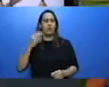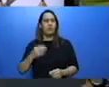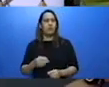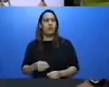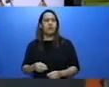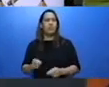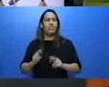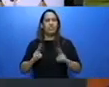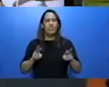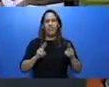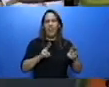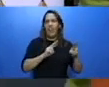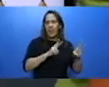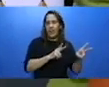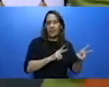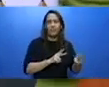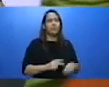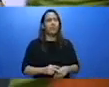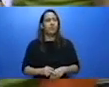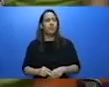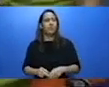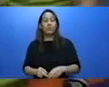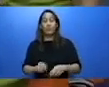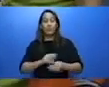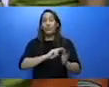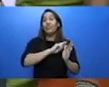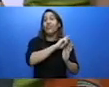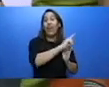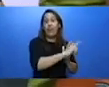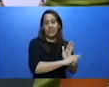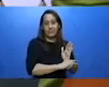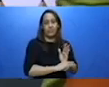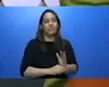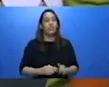Vários. Então, sabe que antes de iniciar um